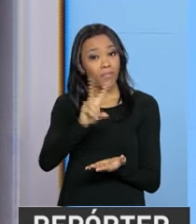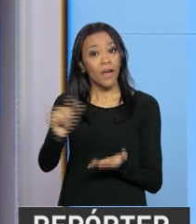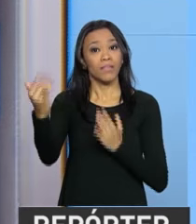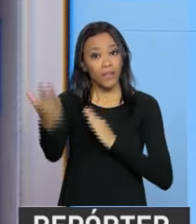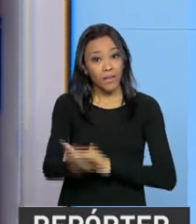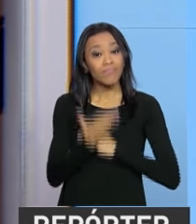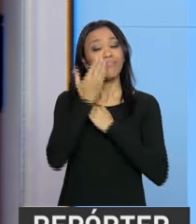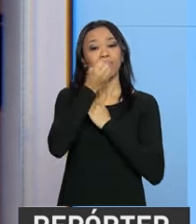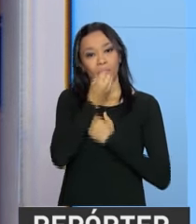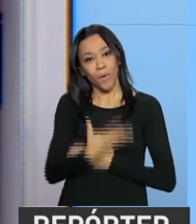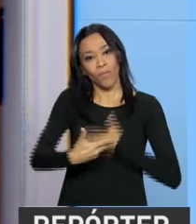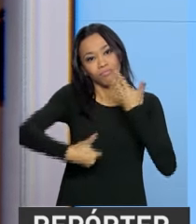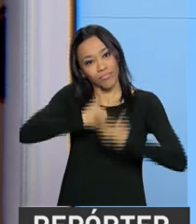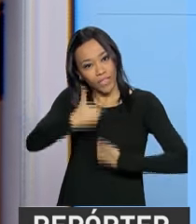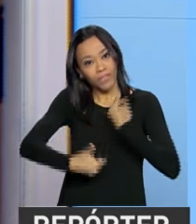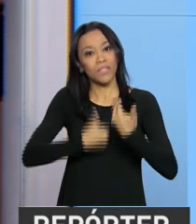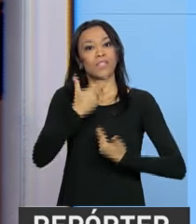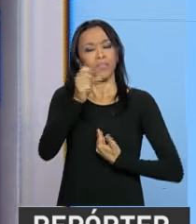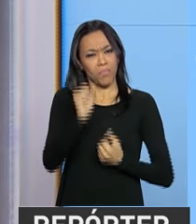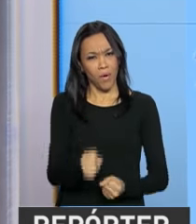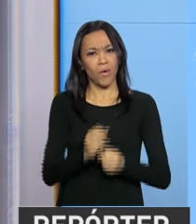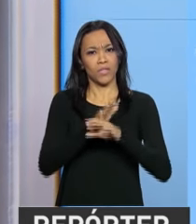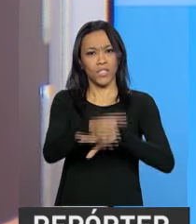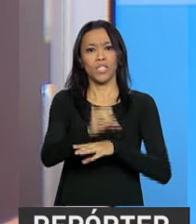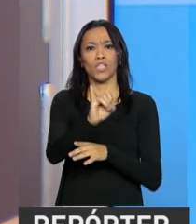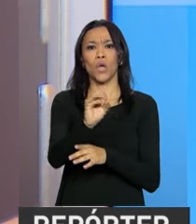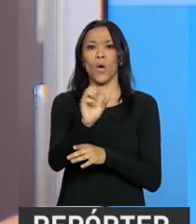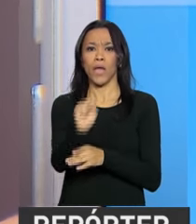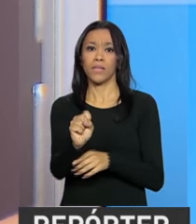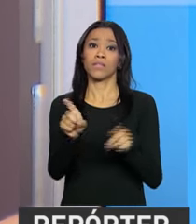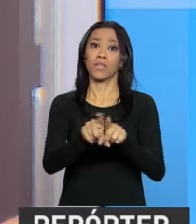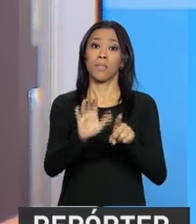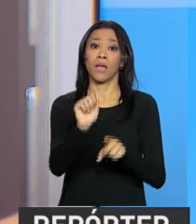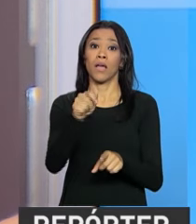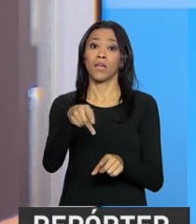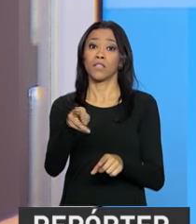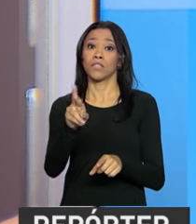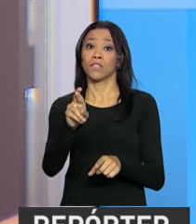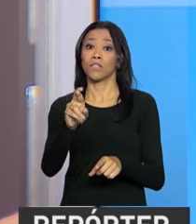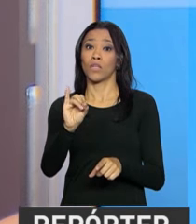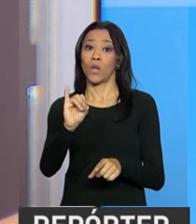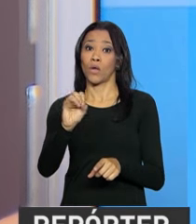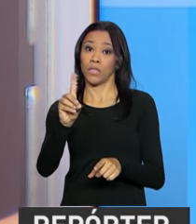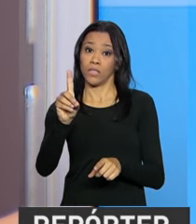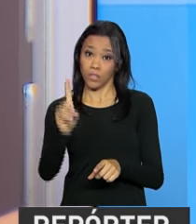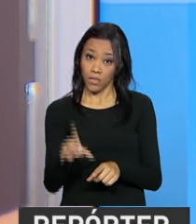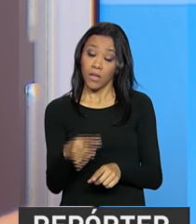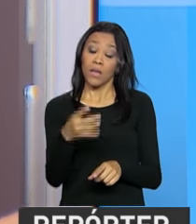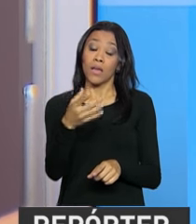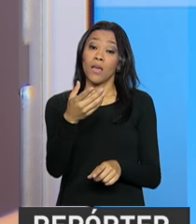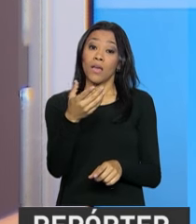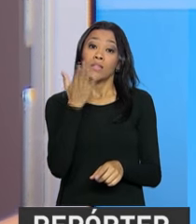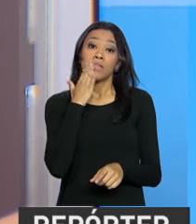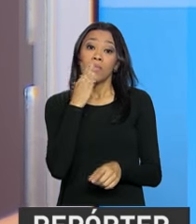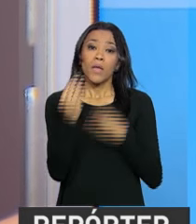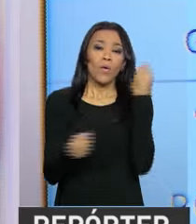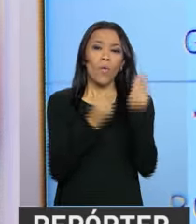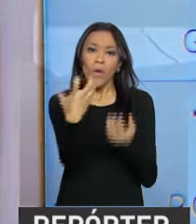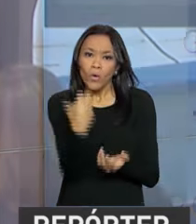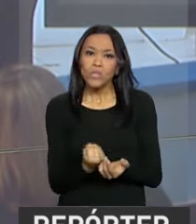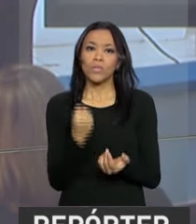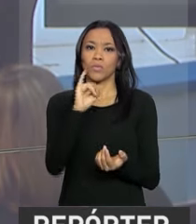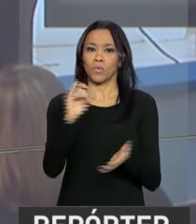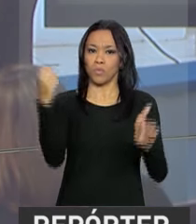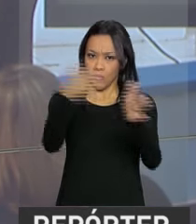serviço que pode ser baixado nos sistemas IOS e Android E lembrando que a consulta a restituição do Imposto de